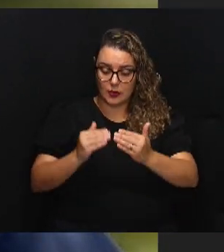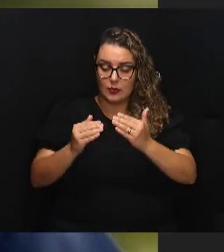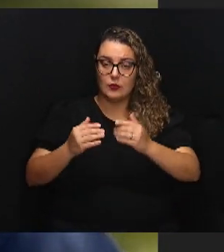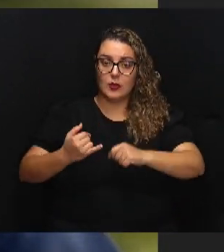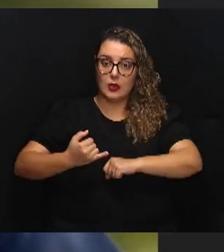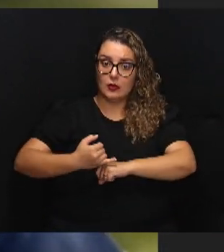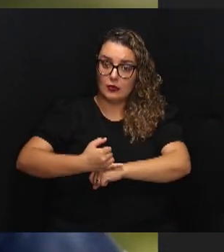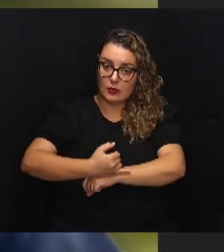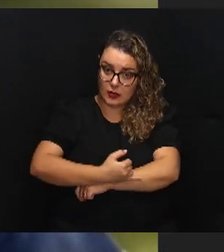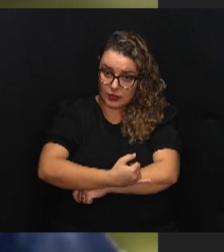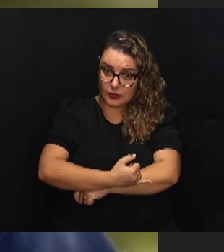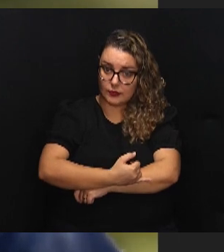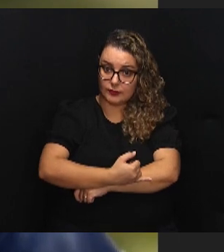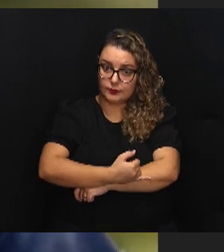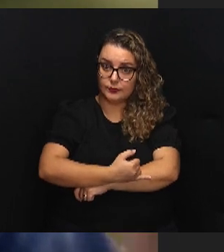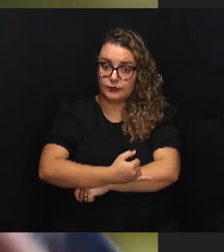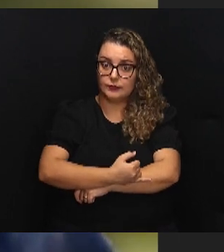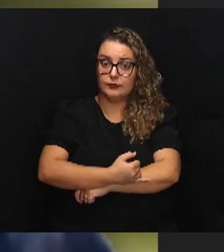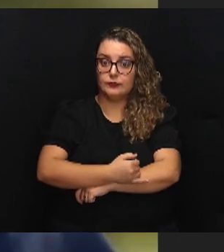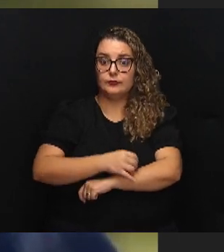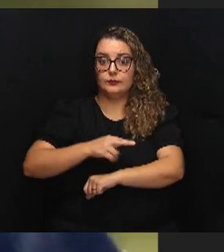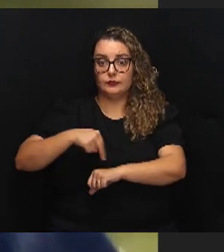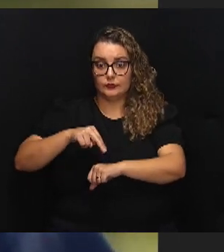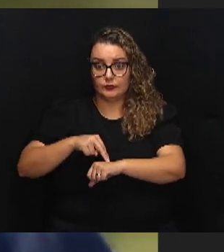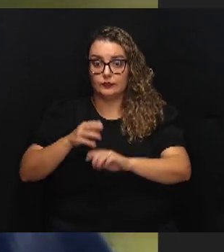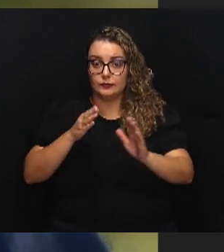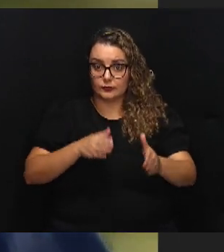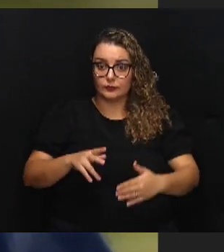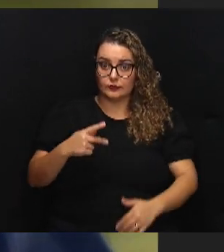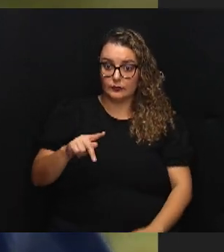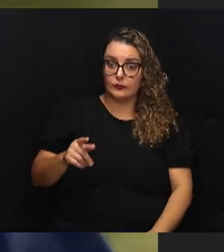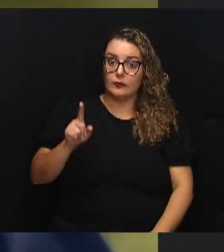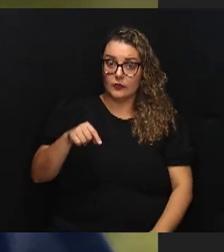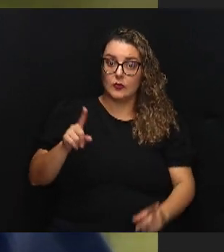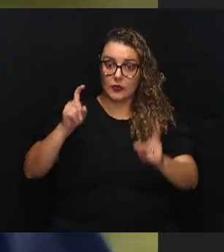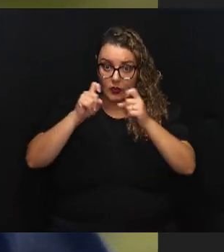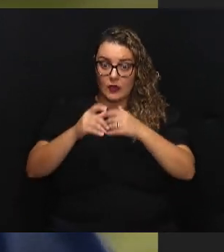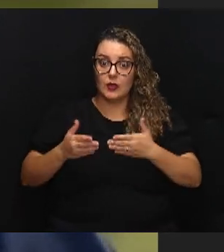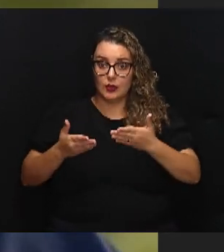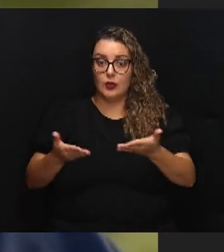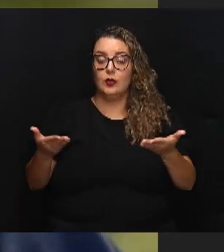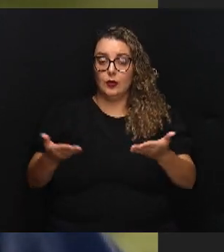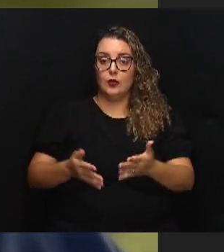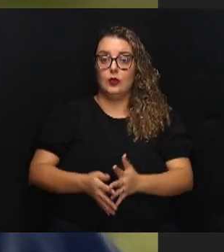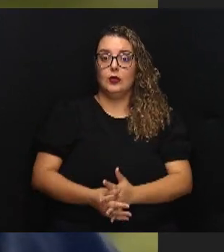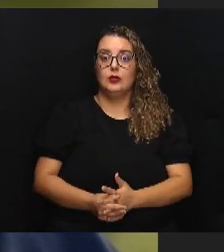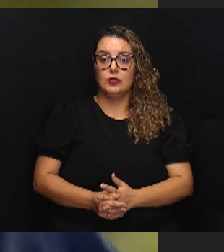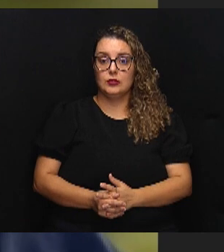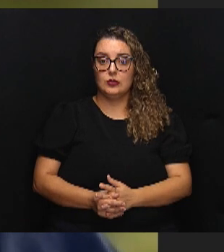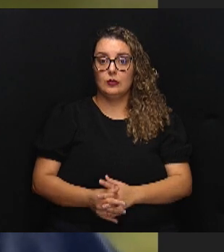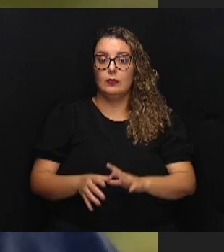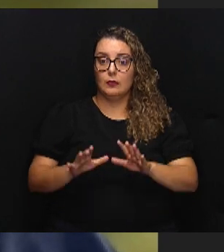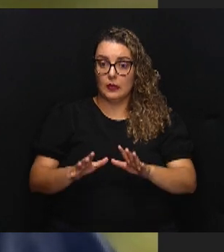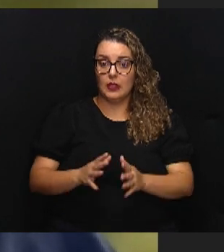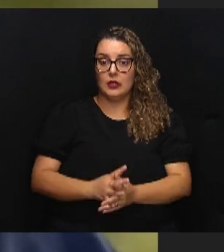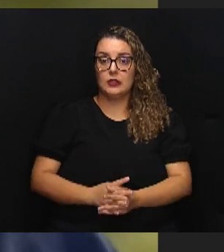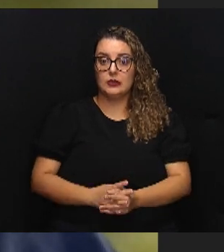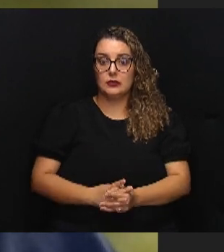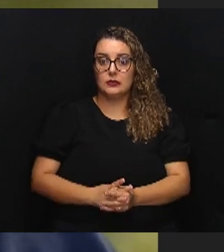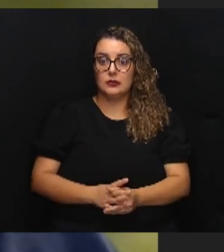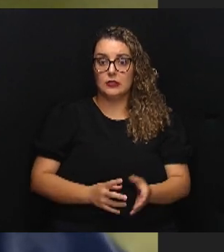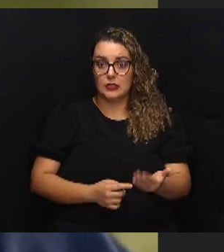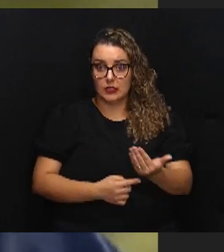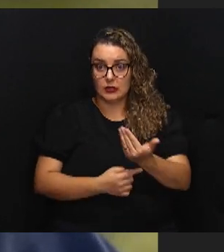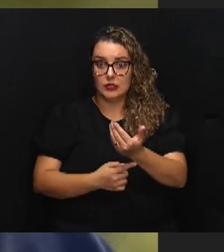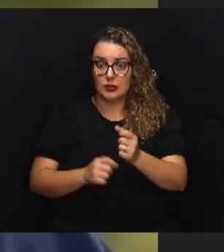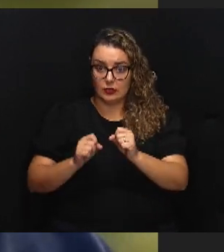infraestrutura para nacionalização e produção dela. E é esse que é o desafio que nós estamos hoje. Entretanto, essa tecnologia ela